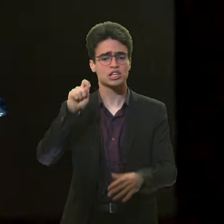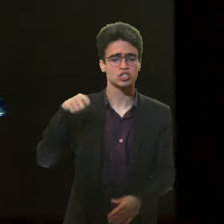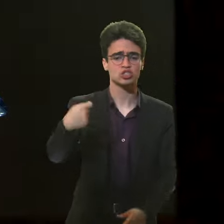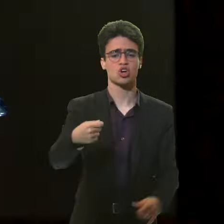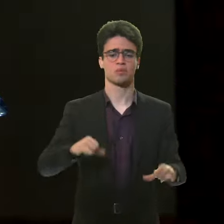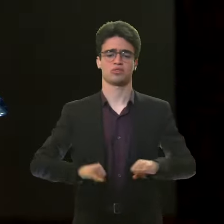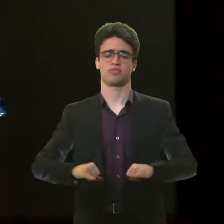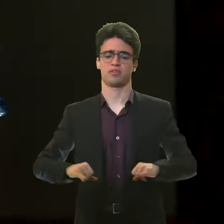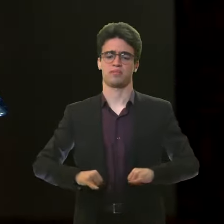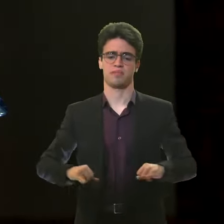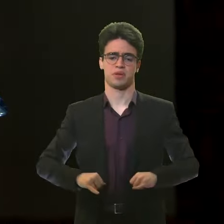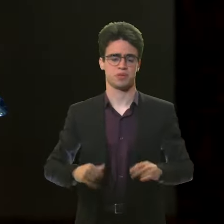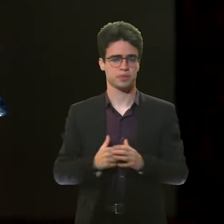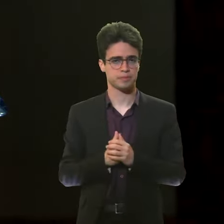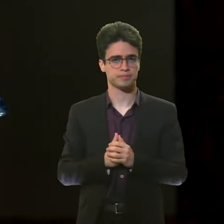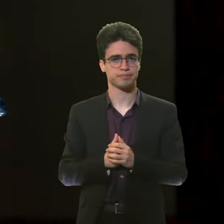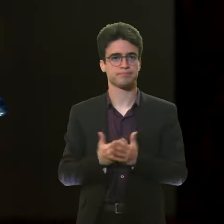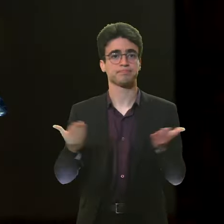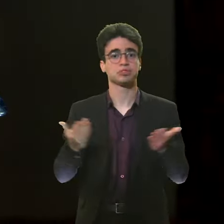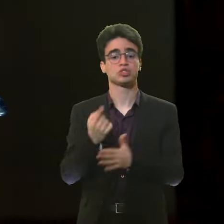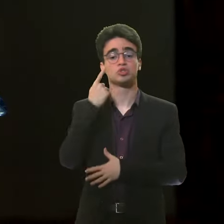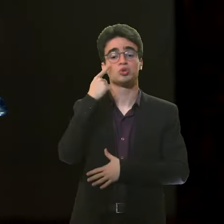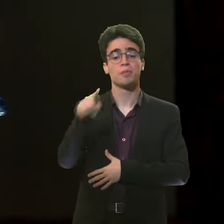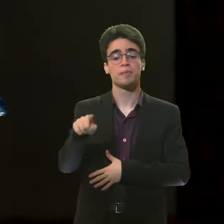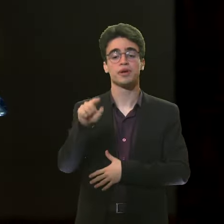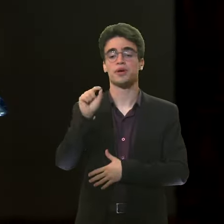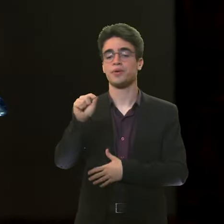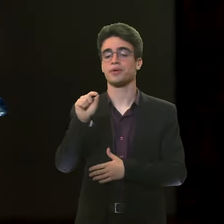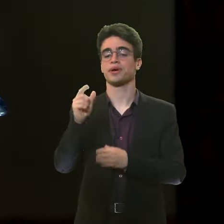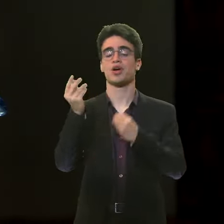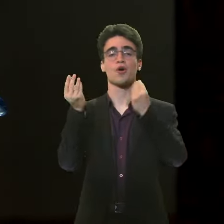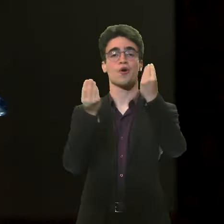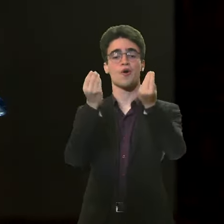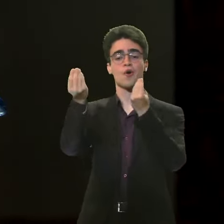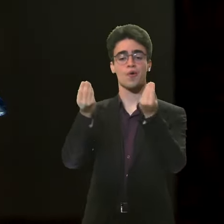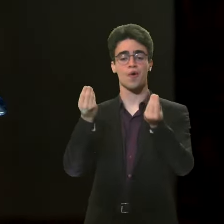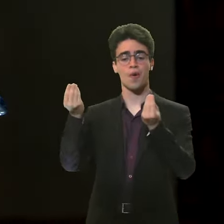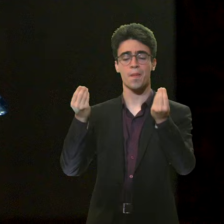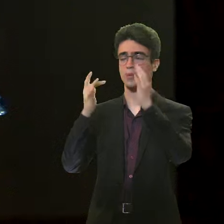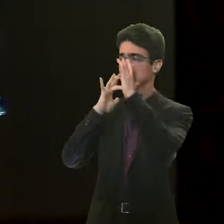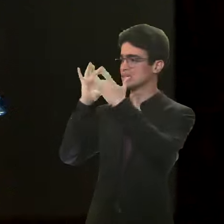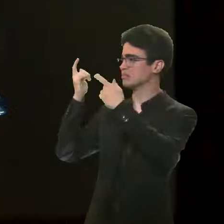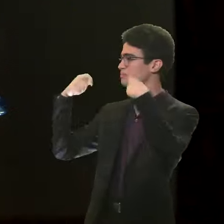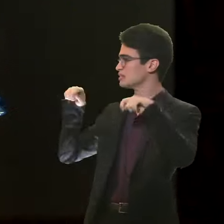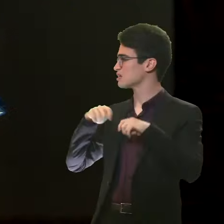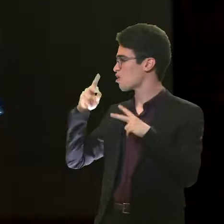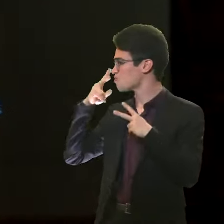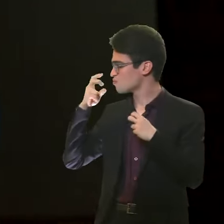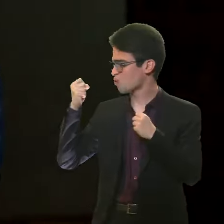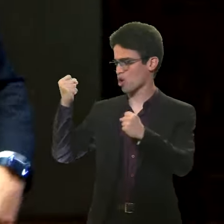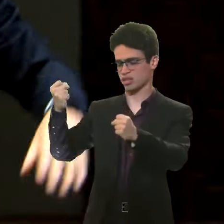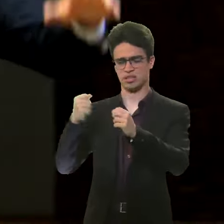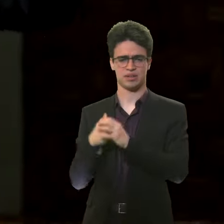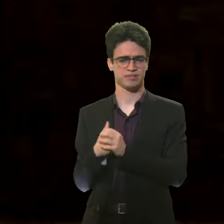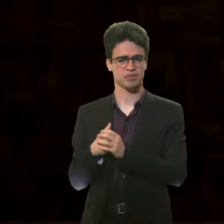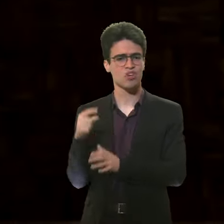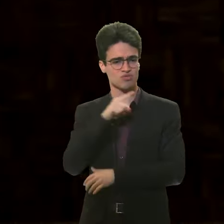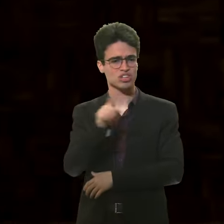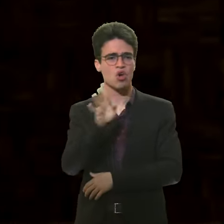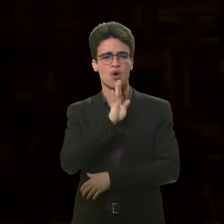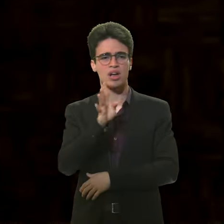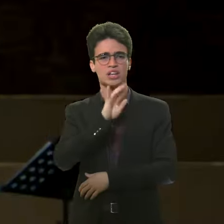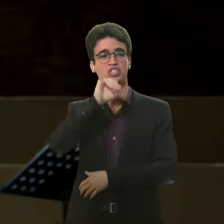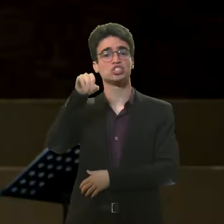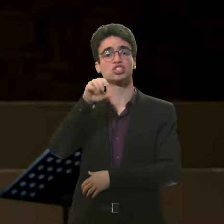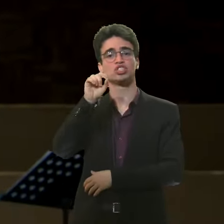Então como? Nós vamos descobrir como encontrar força em meio ao sofrimento. Você conhece a história de Jó? Quantos conhecem a história de Jó